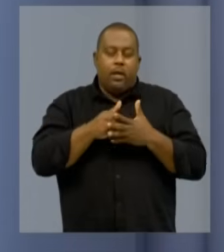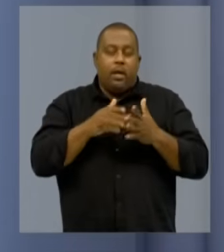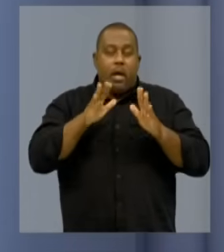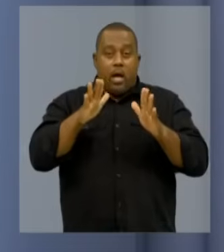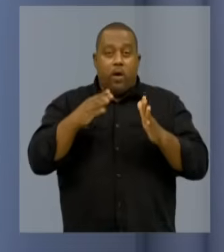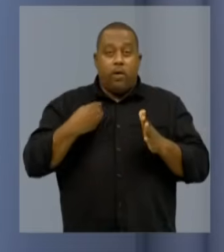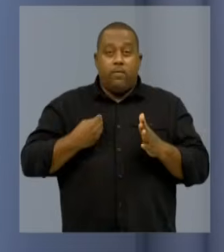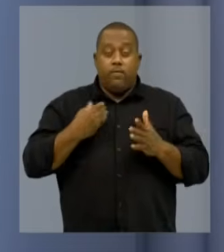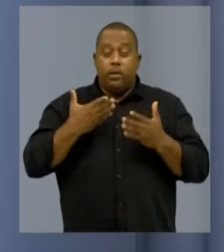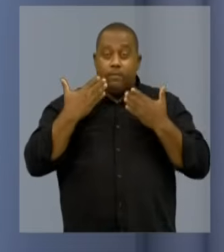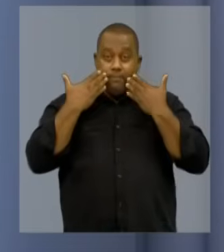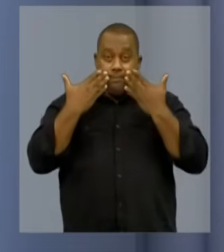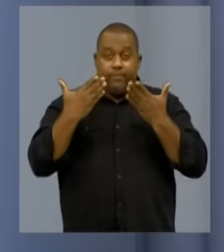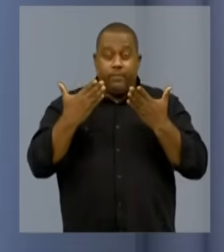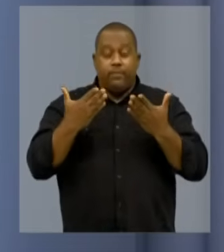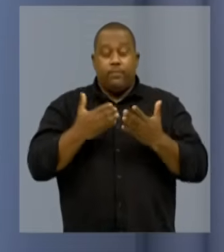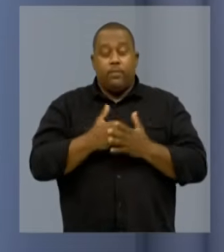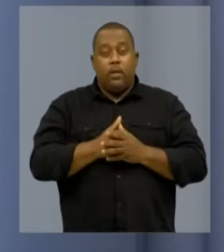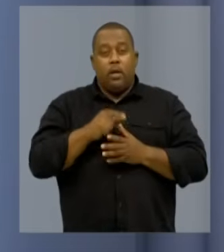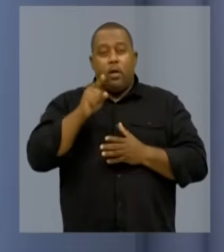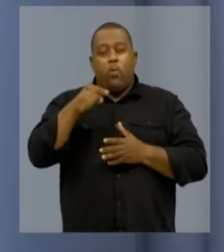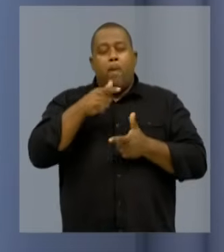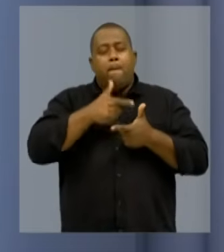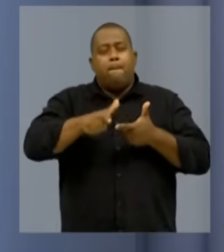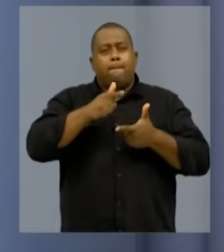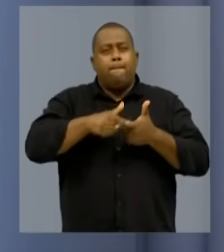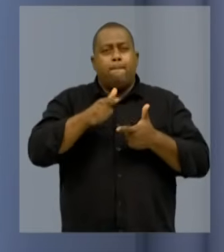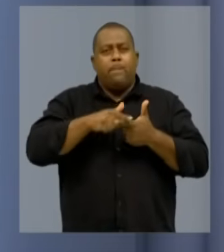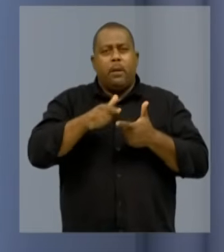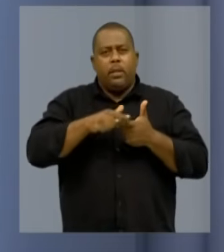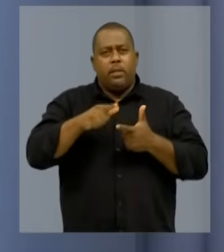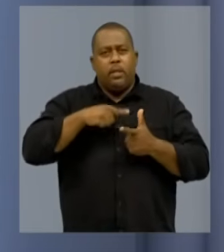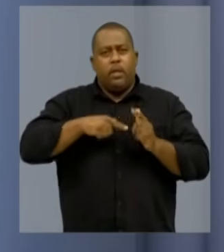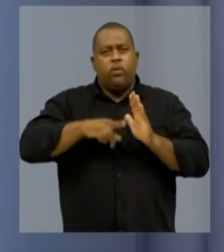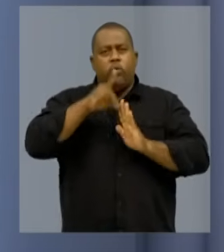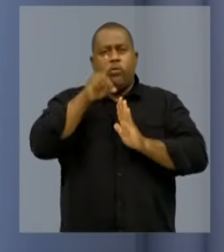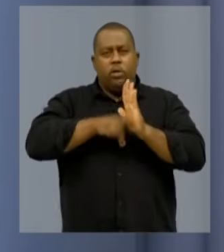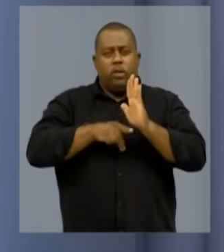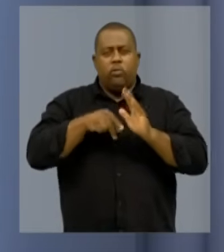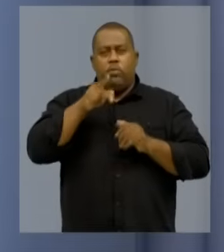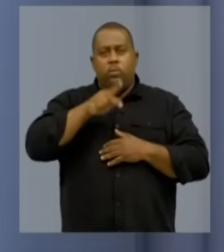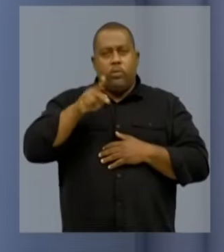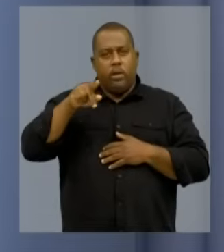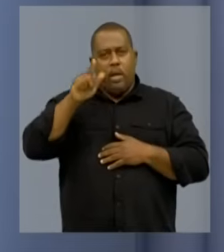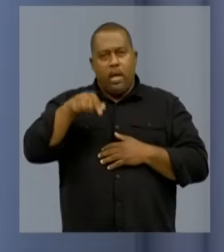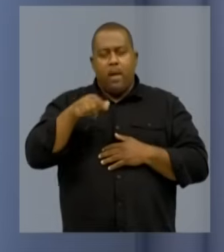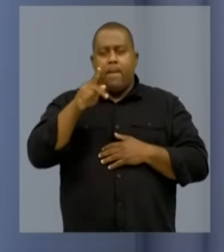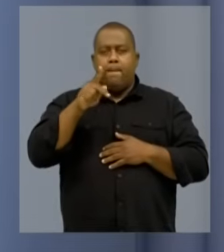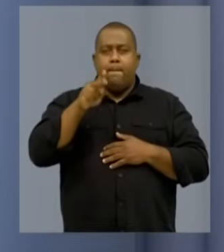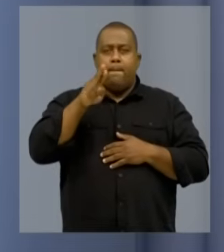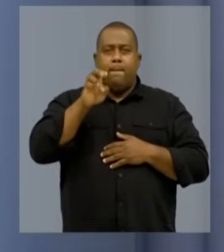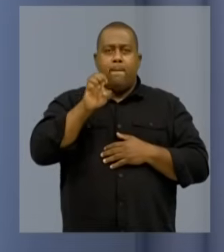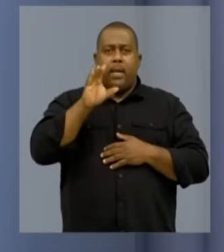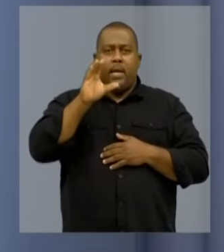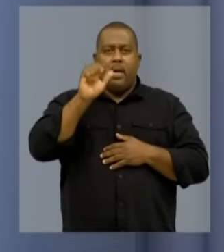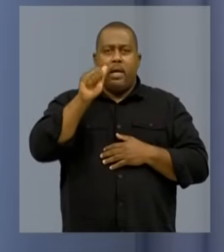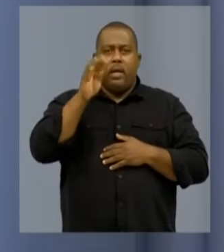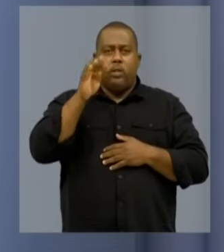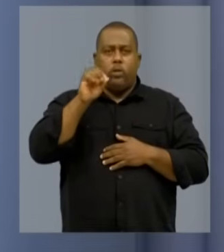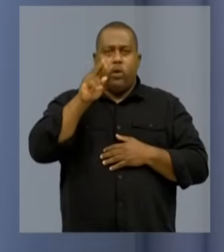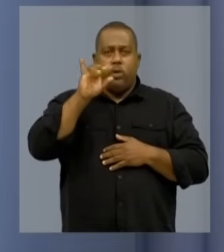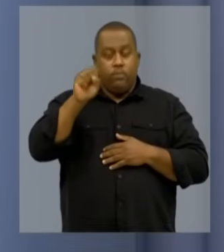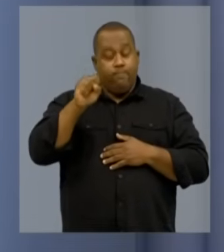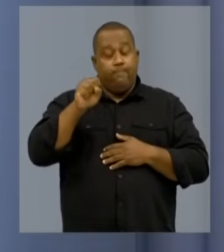neste exato momento, um problema que envolve um direito dos professores, que são os precatórios, e que o governador Rui